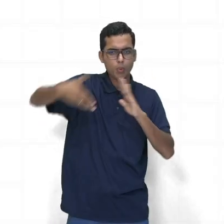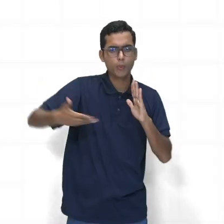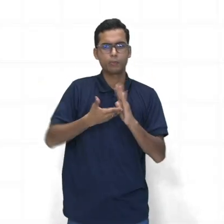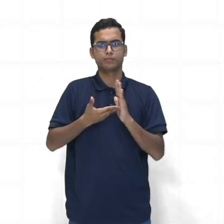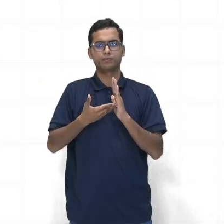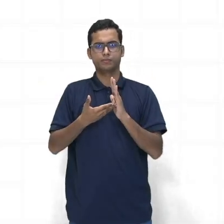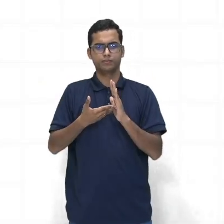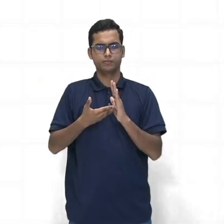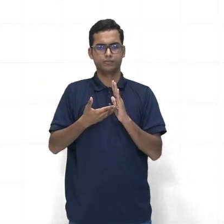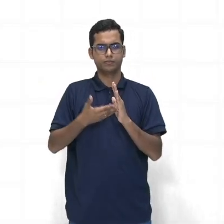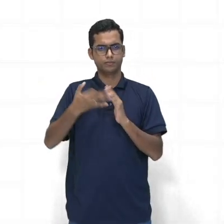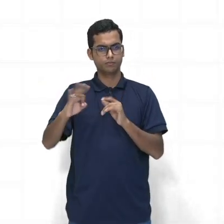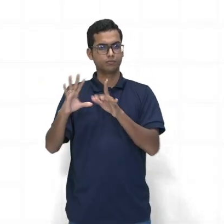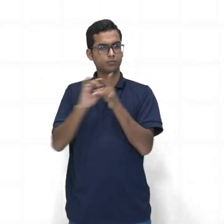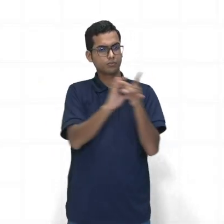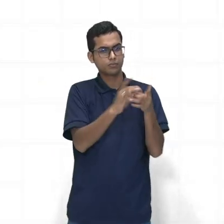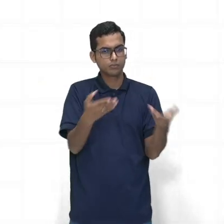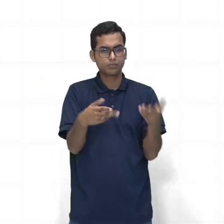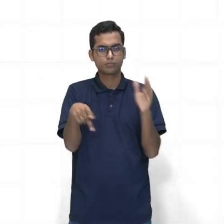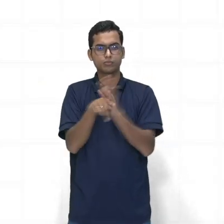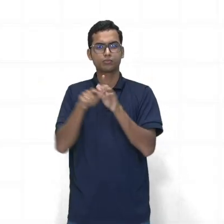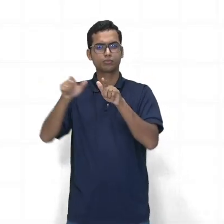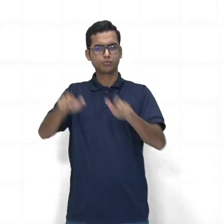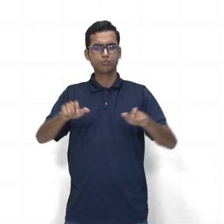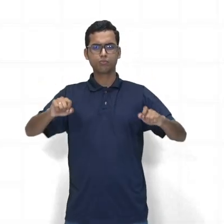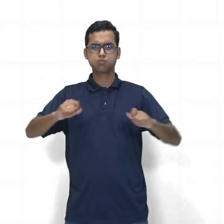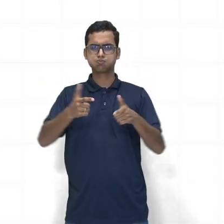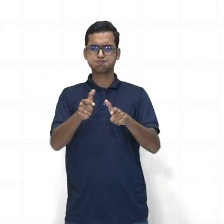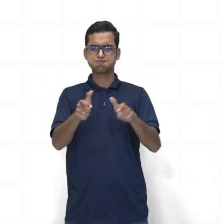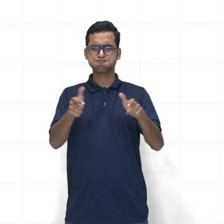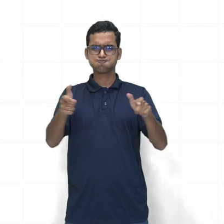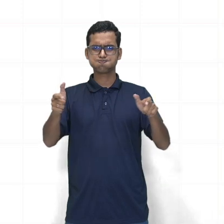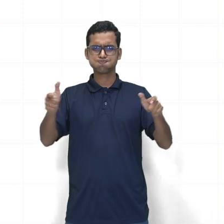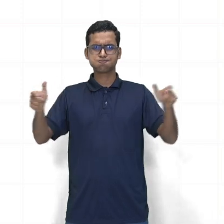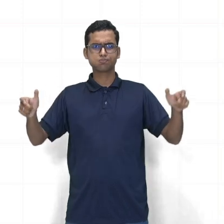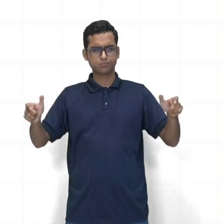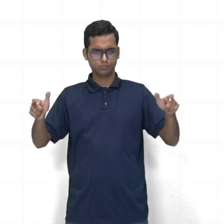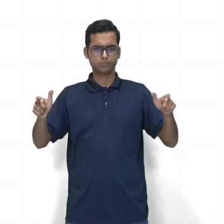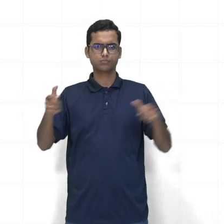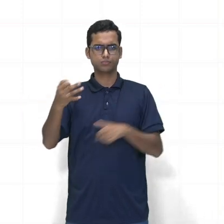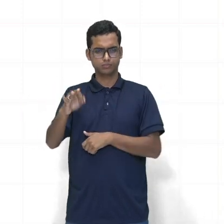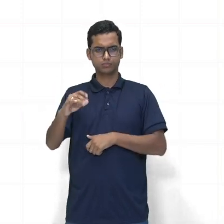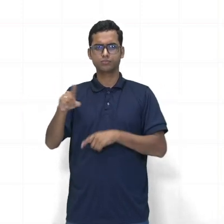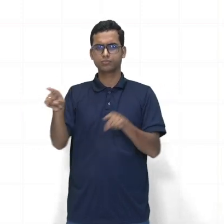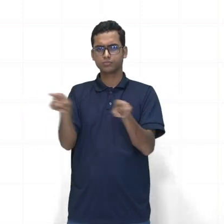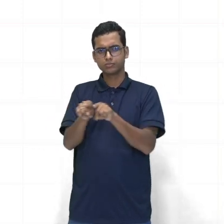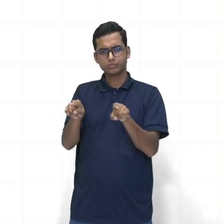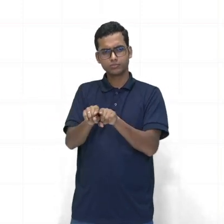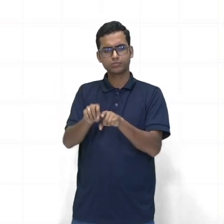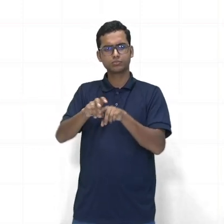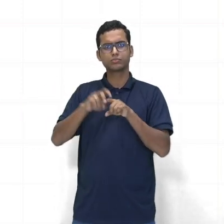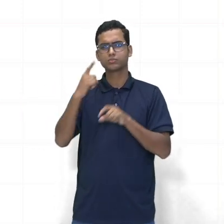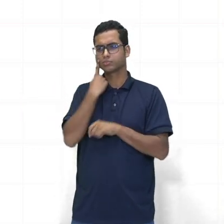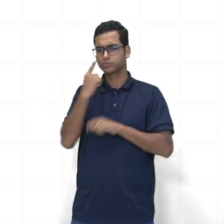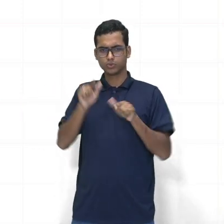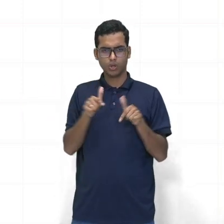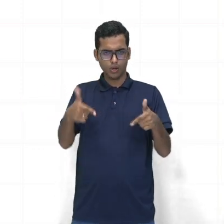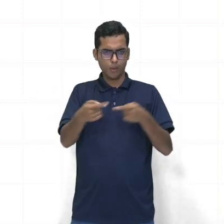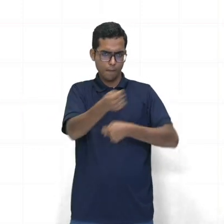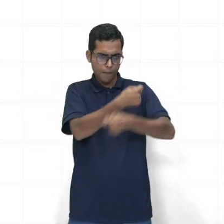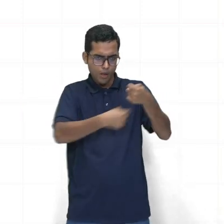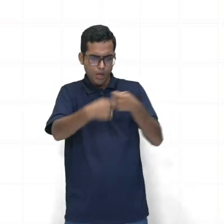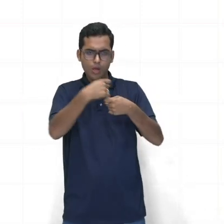comigo. Crescimento das cidades. À medida que houver justamente uma atividade